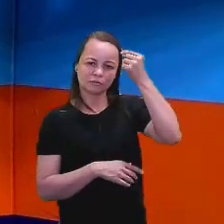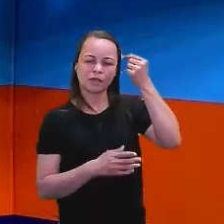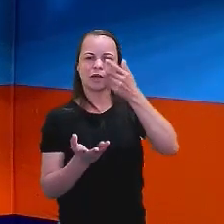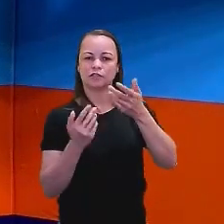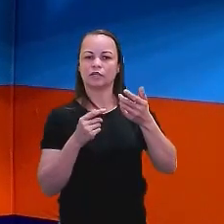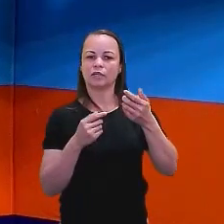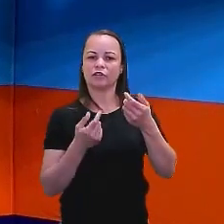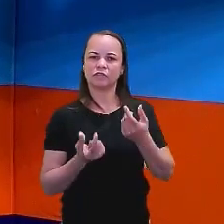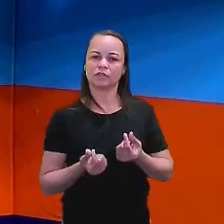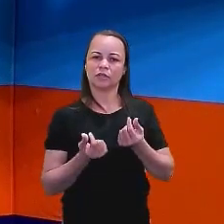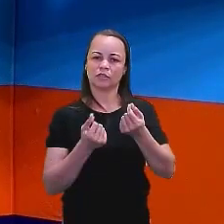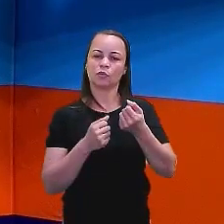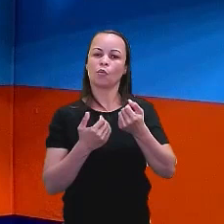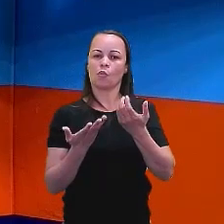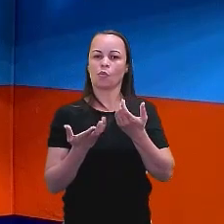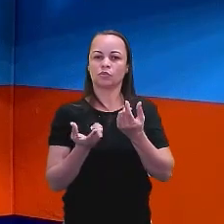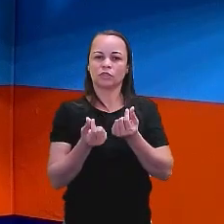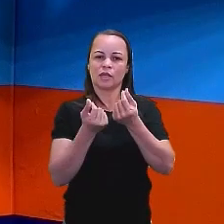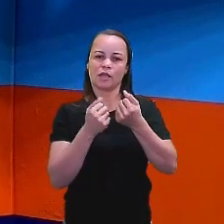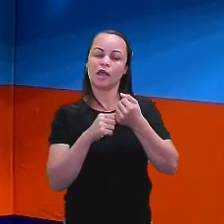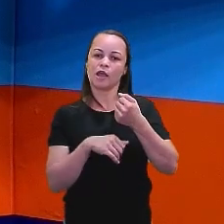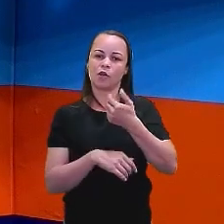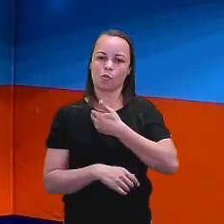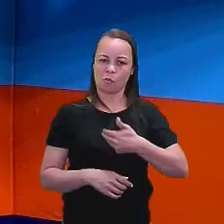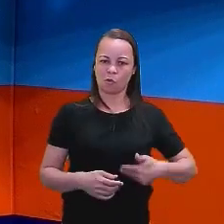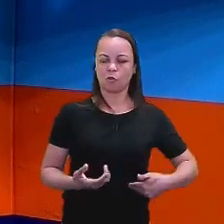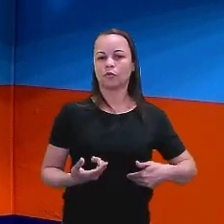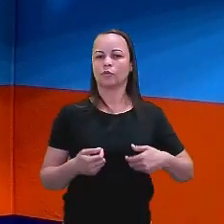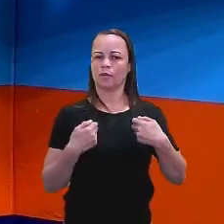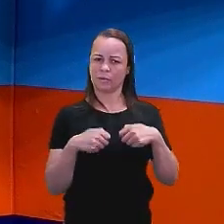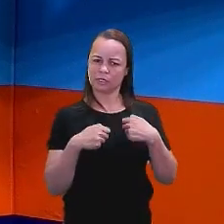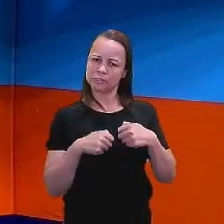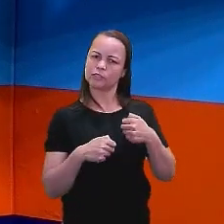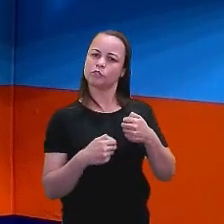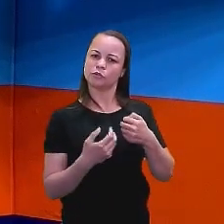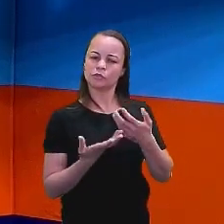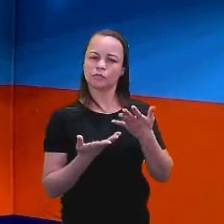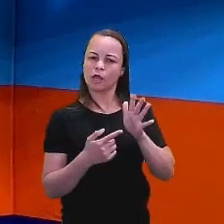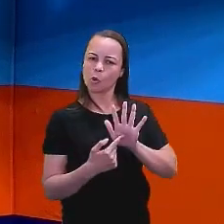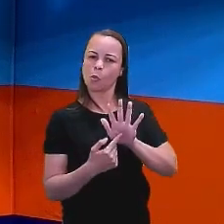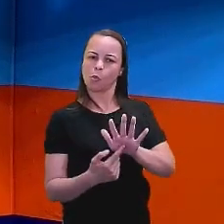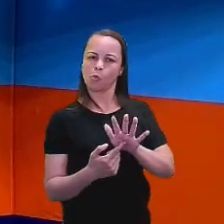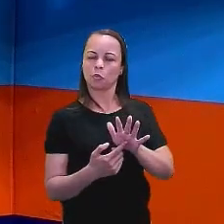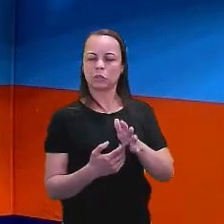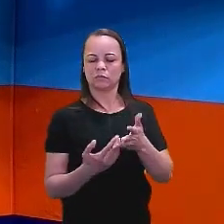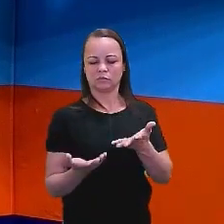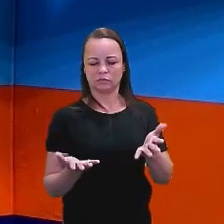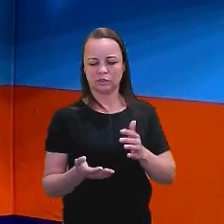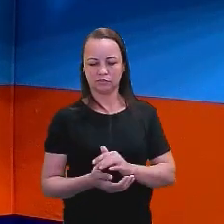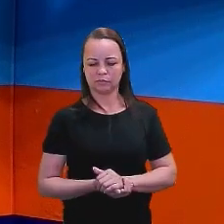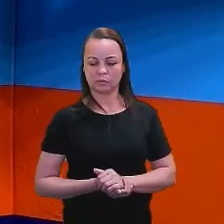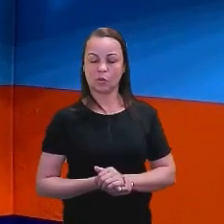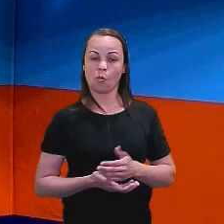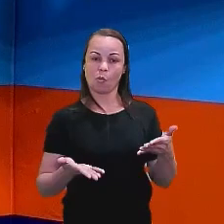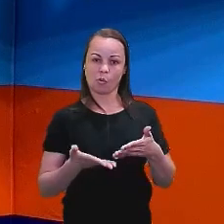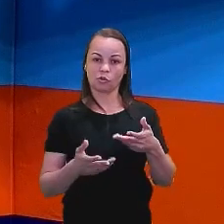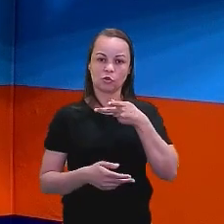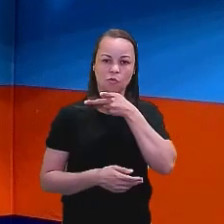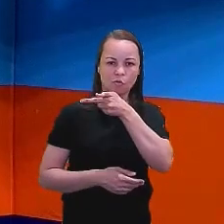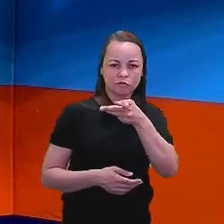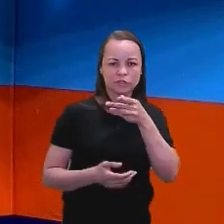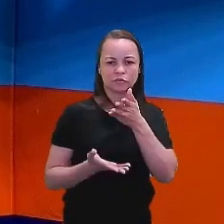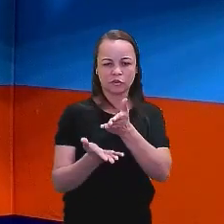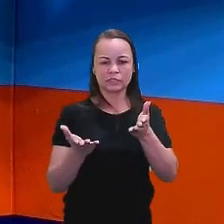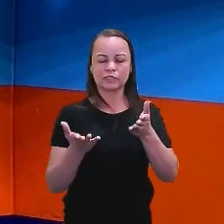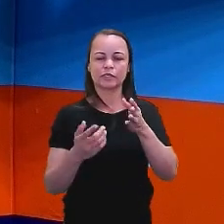dinheiro público e que merece ser conhecido. Então, hoje eu convido vocês a conhecerem o Laberê